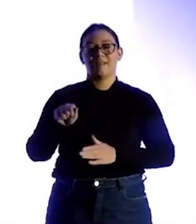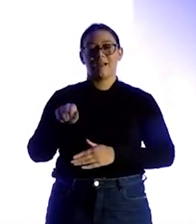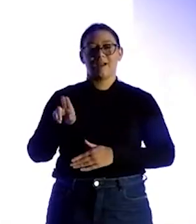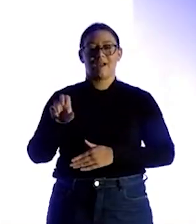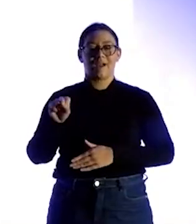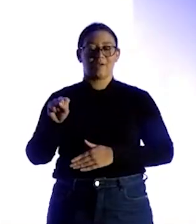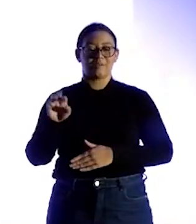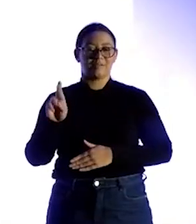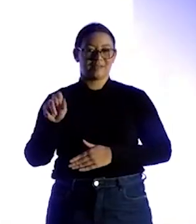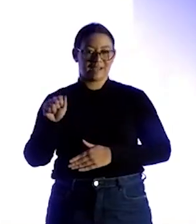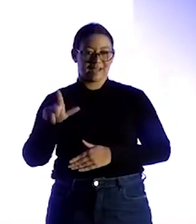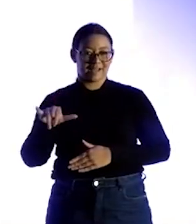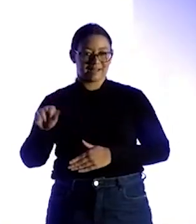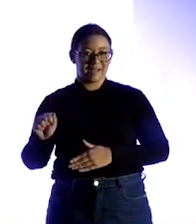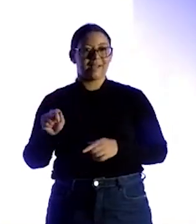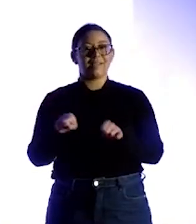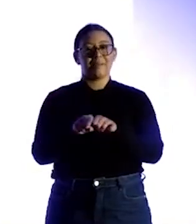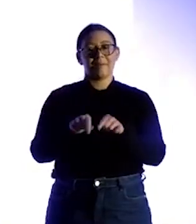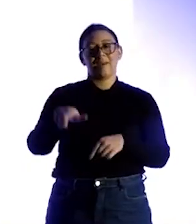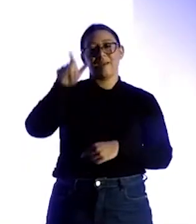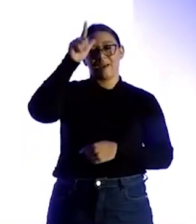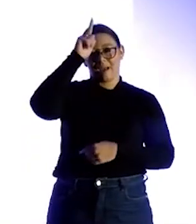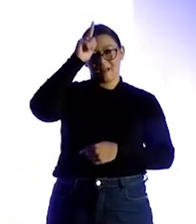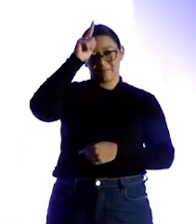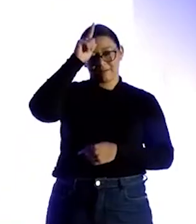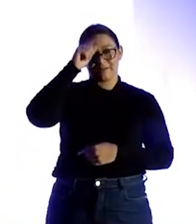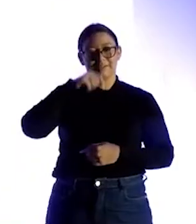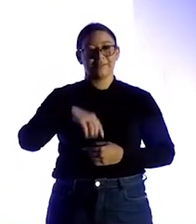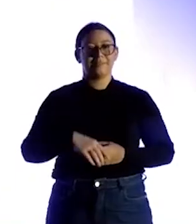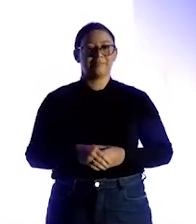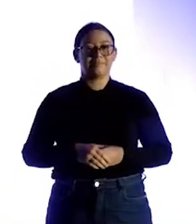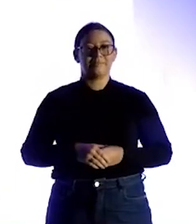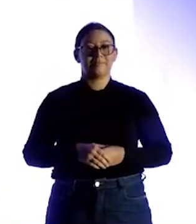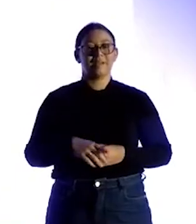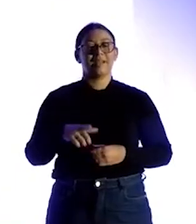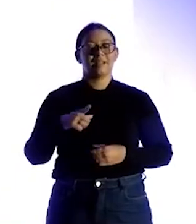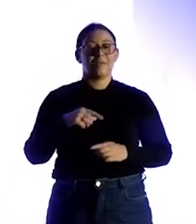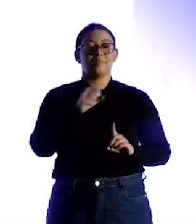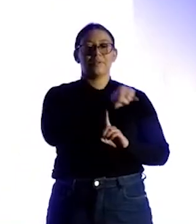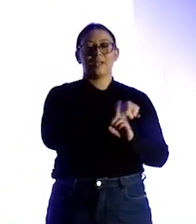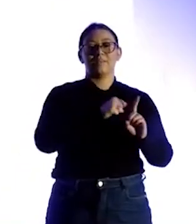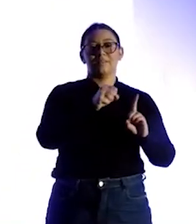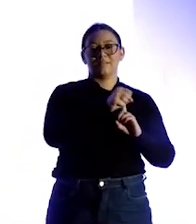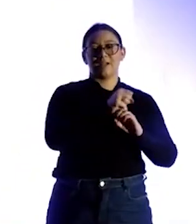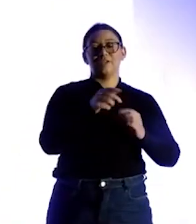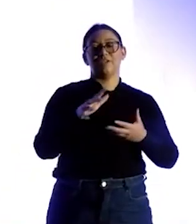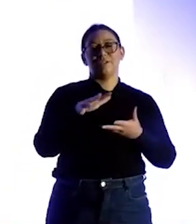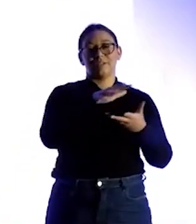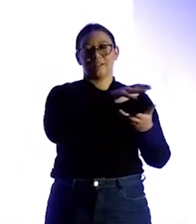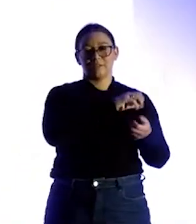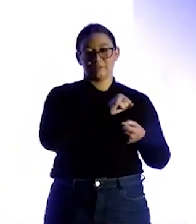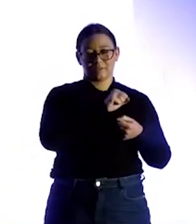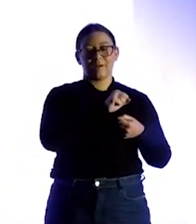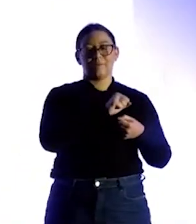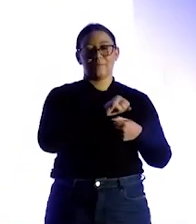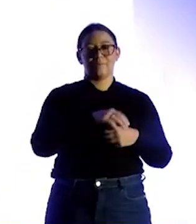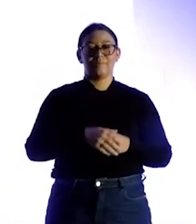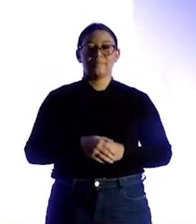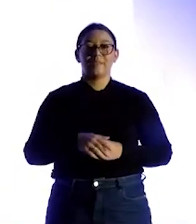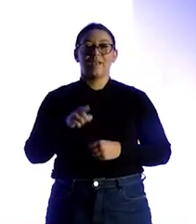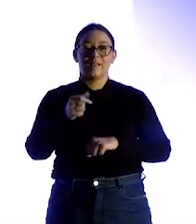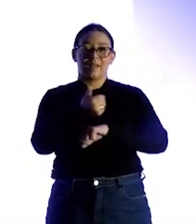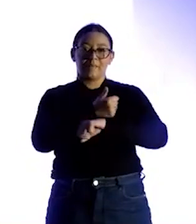Instituto Fraunhofer, na Alemanha, e membro do board da Sociedade Internacional de Energia Solar. Também especialista em